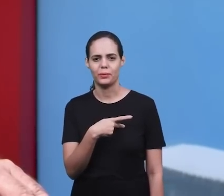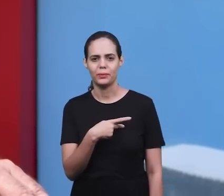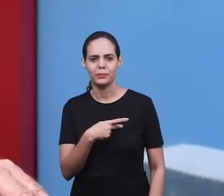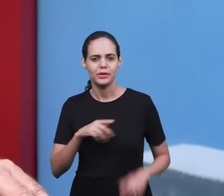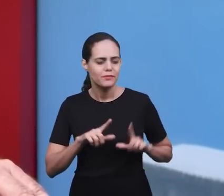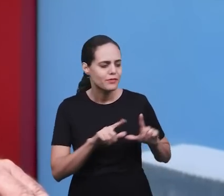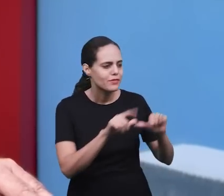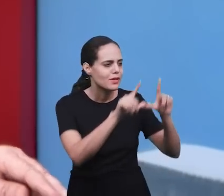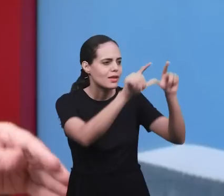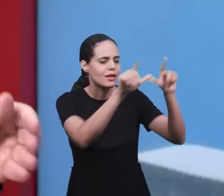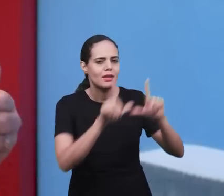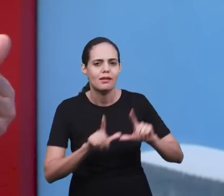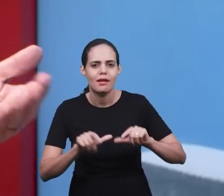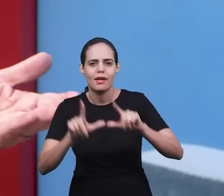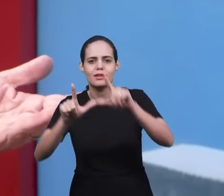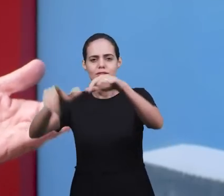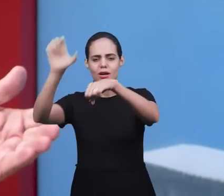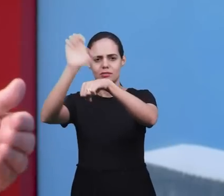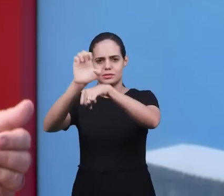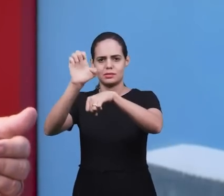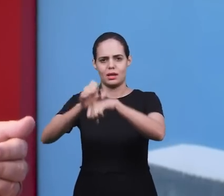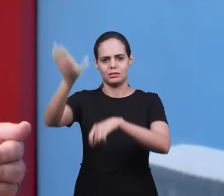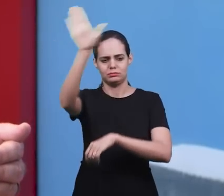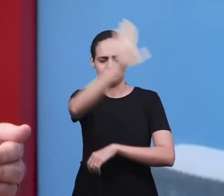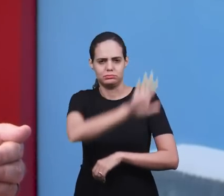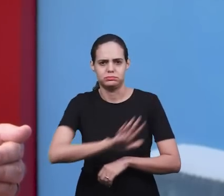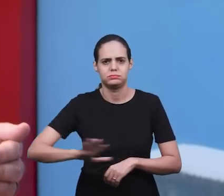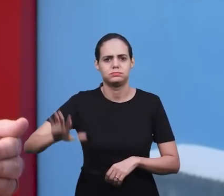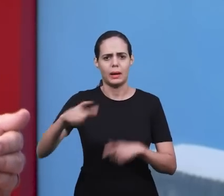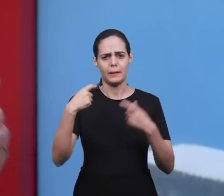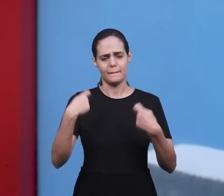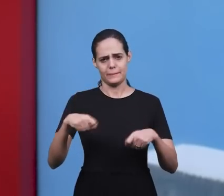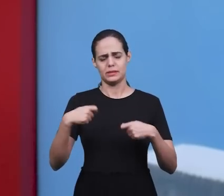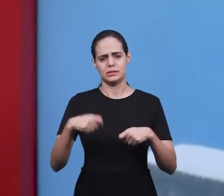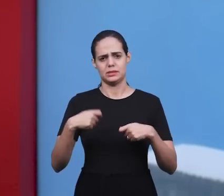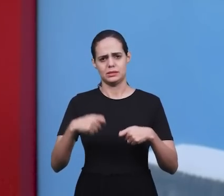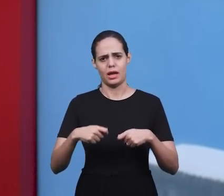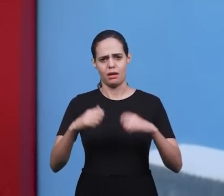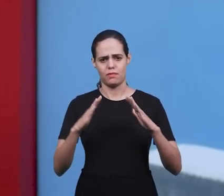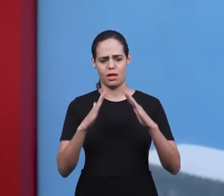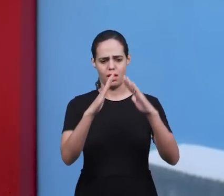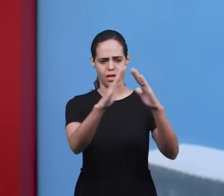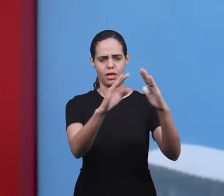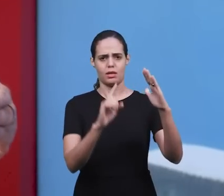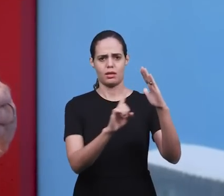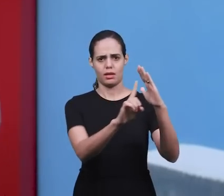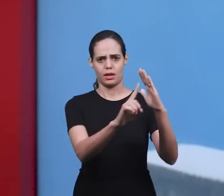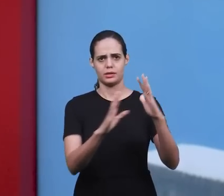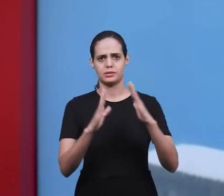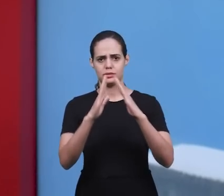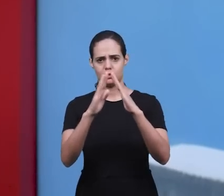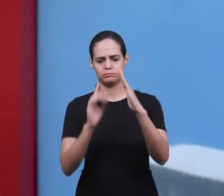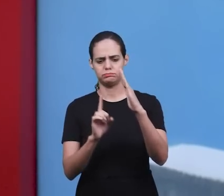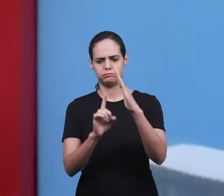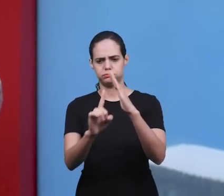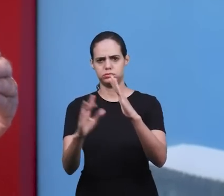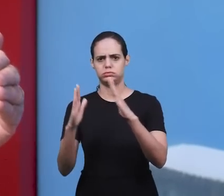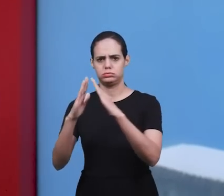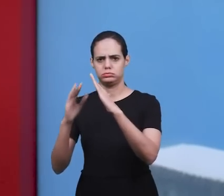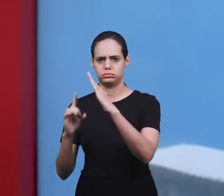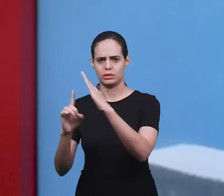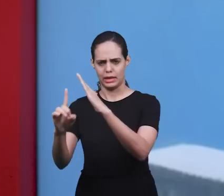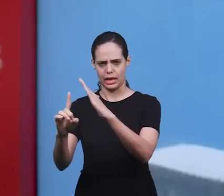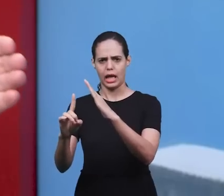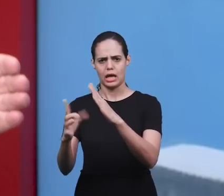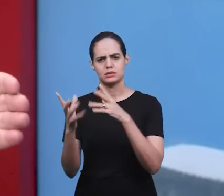tinha estrutura e tinha de ser hospedado mesmo nas casas. Hoje, graças a Deus, o Senhor tem nos dado condição de